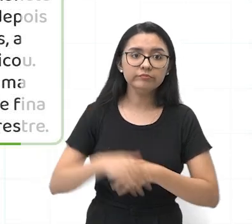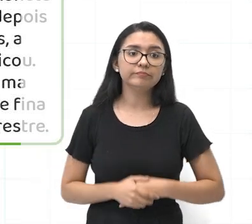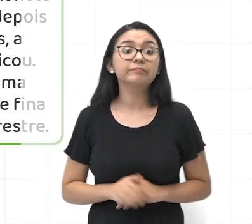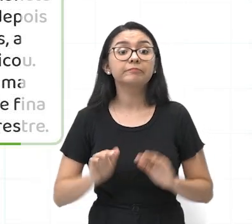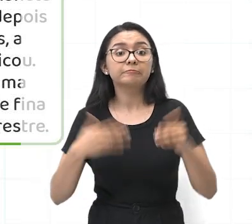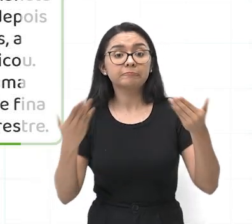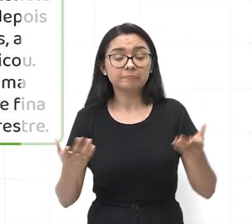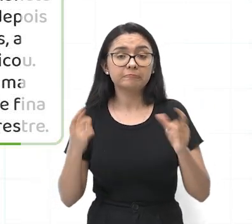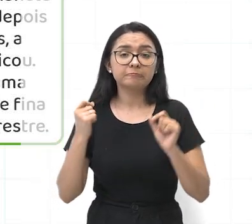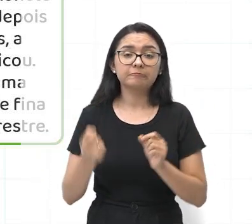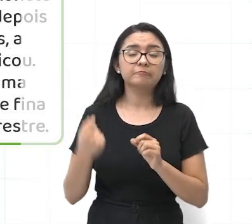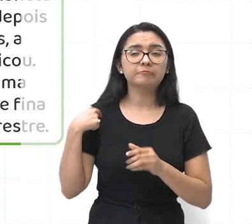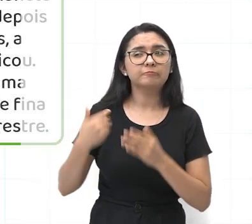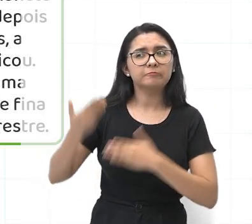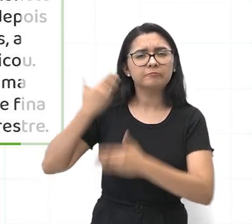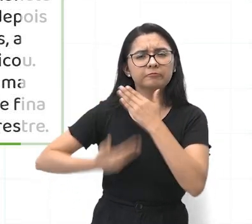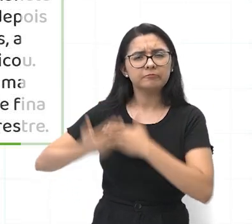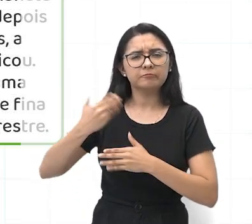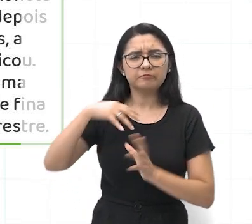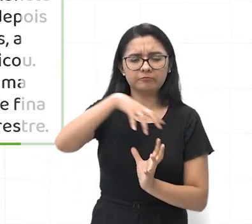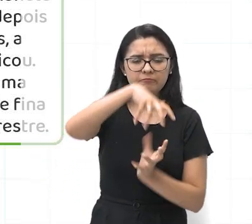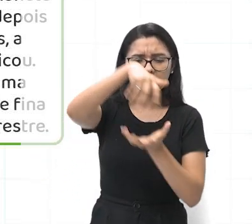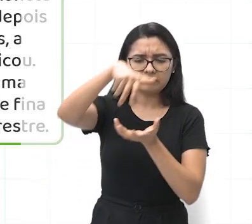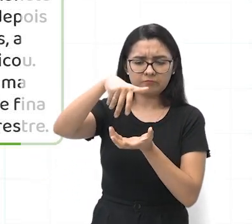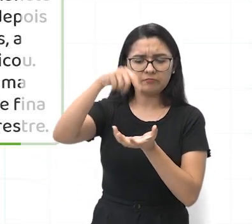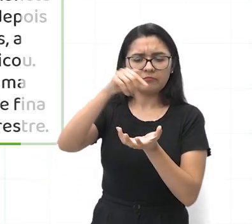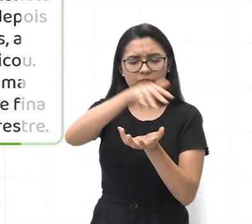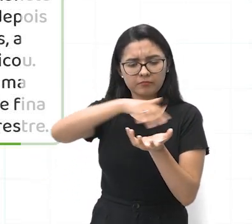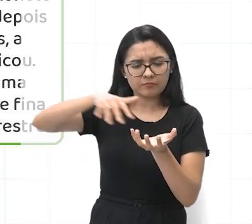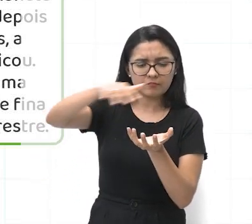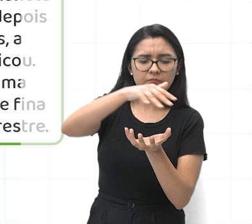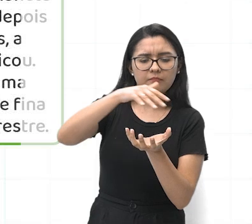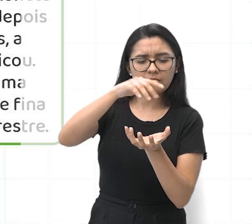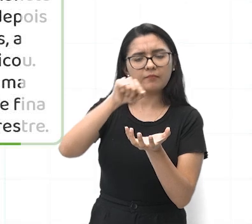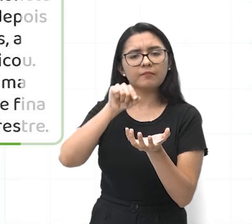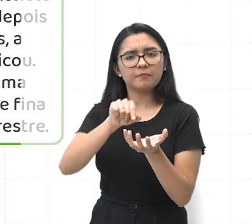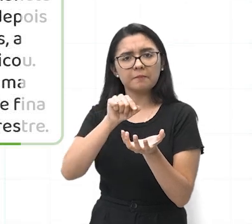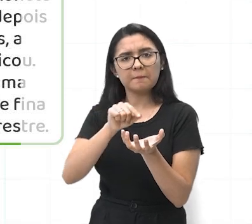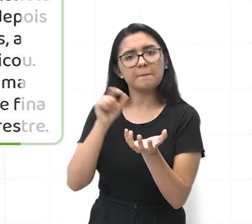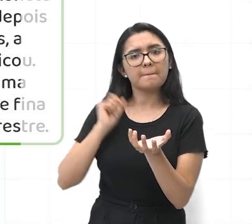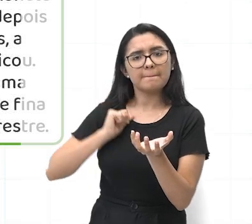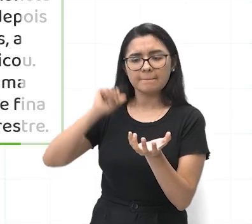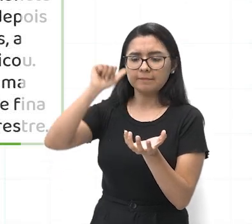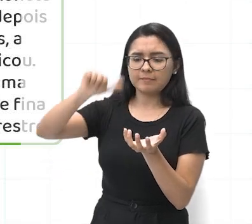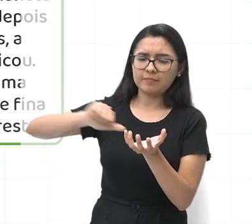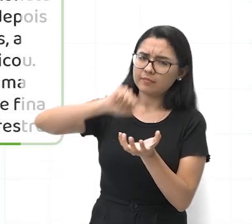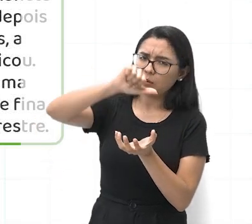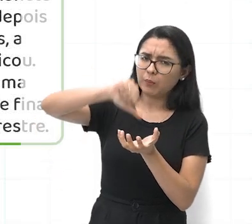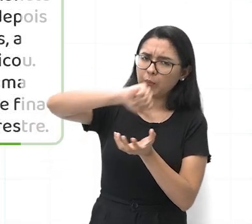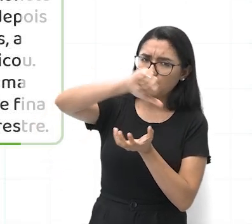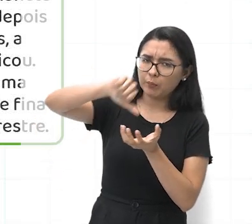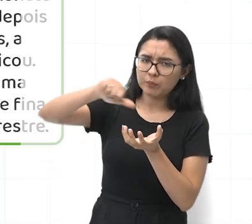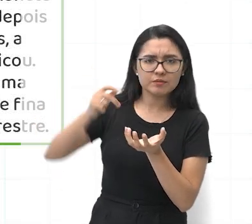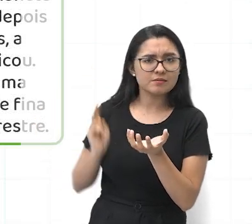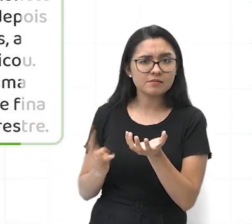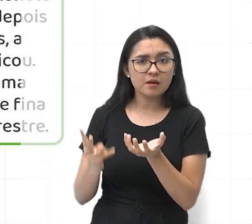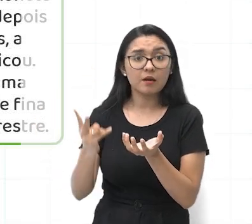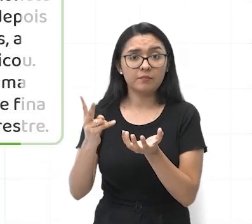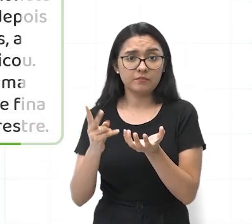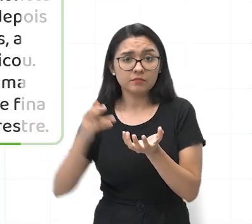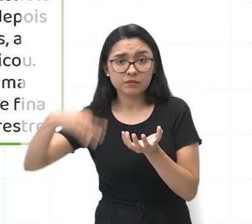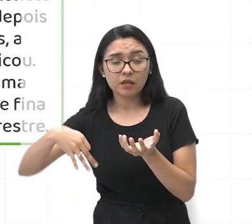Desde a sua formação, a superfície da Terra se modifica